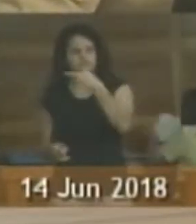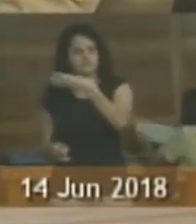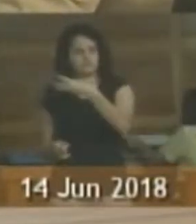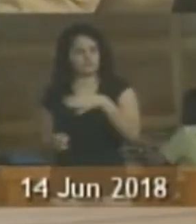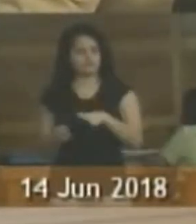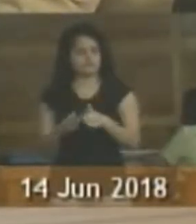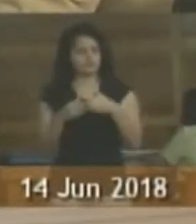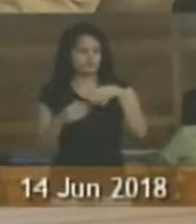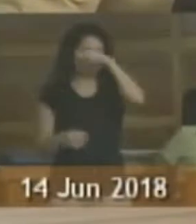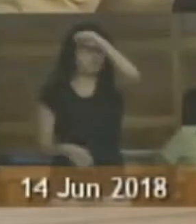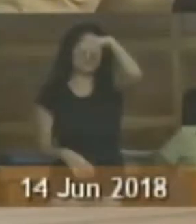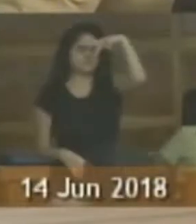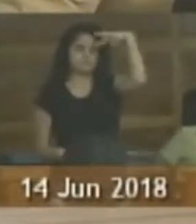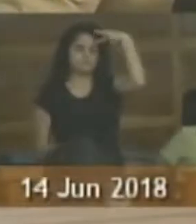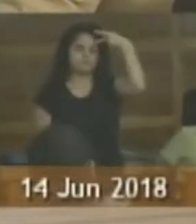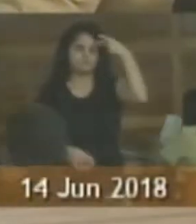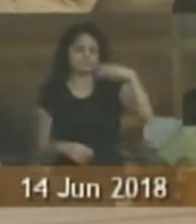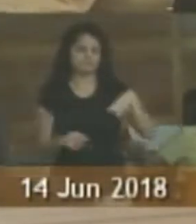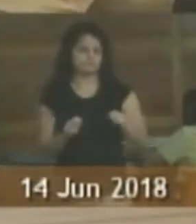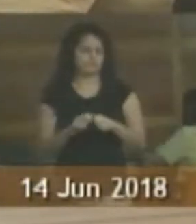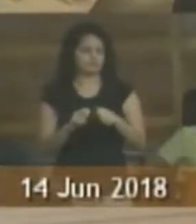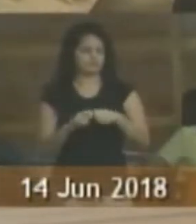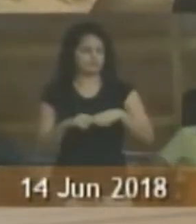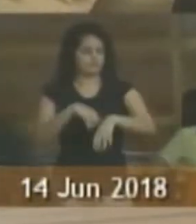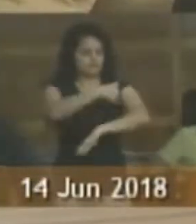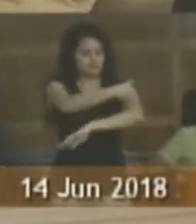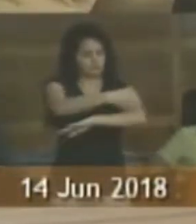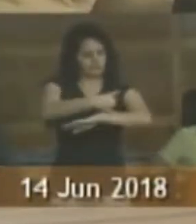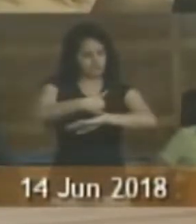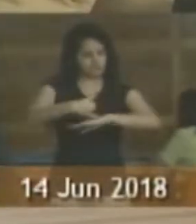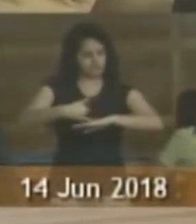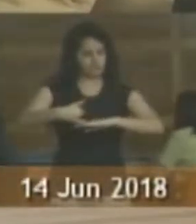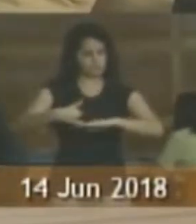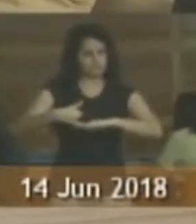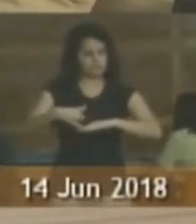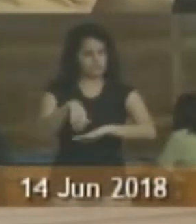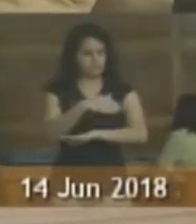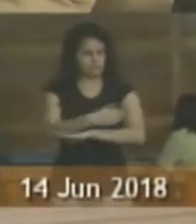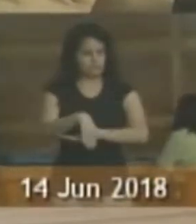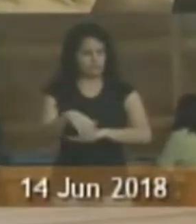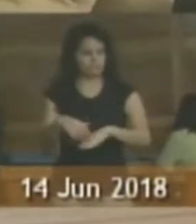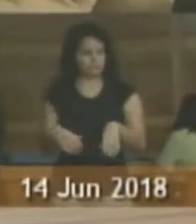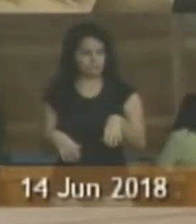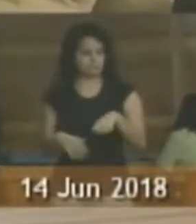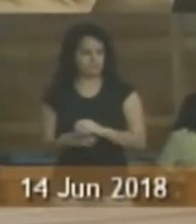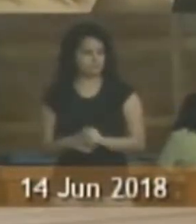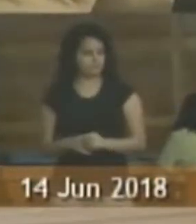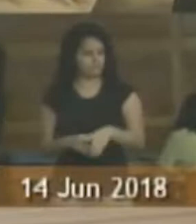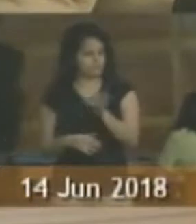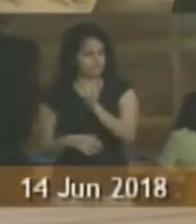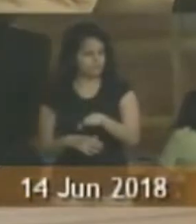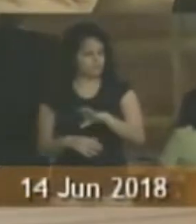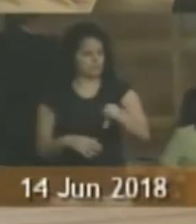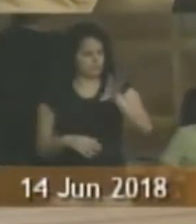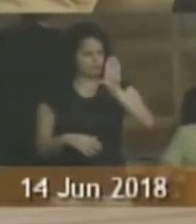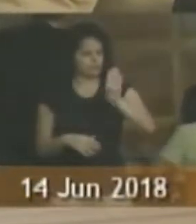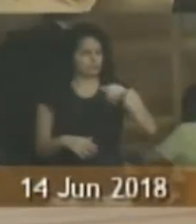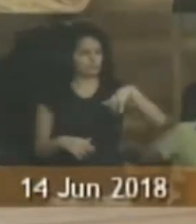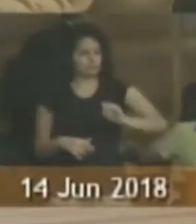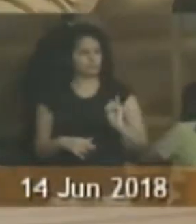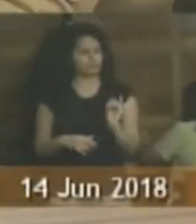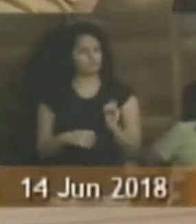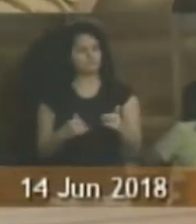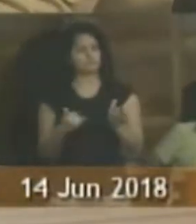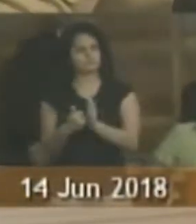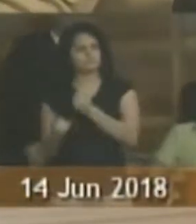Araújo, indicando ao prefeito municipal que seja realizada a operação tapa-buracos na Rua da Assembleia, bairro Santa Rita do Bracuí.